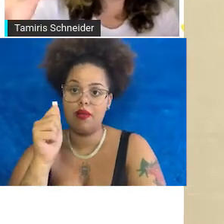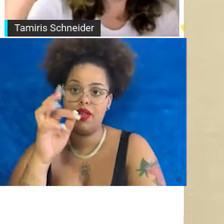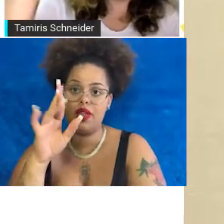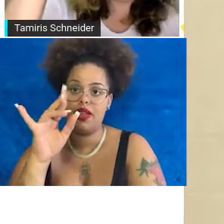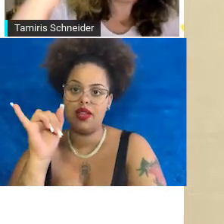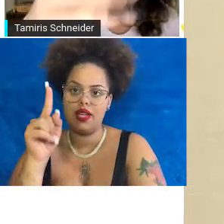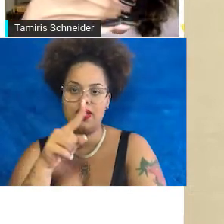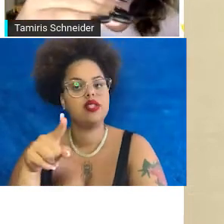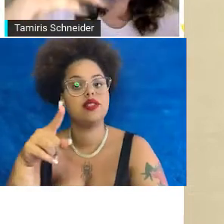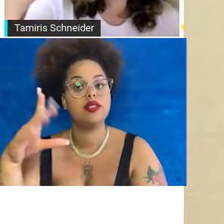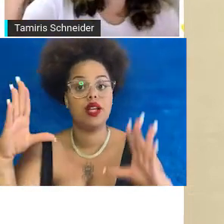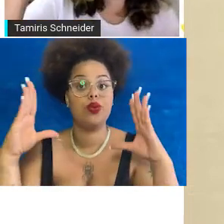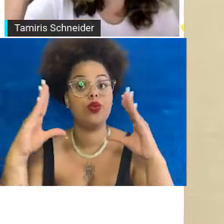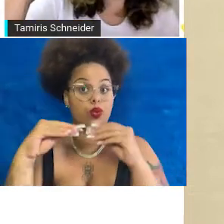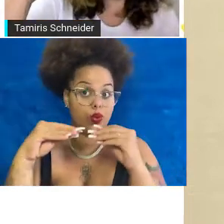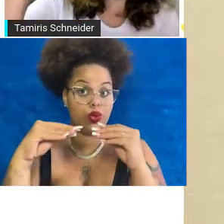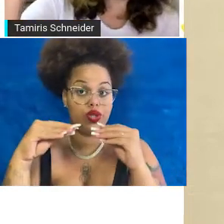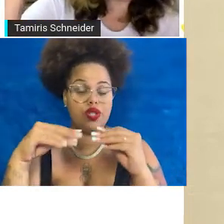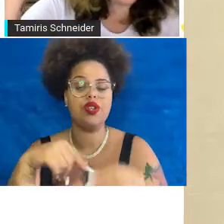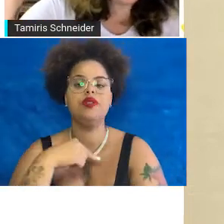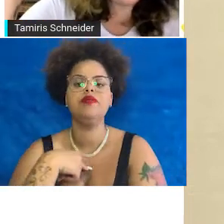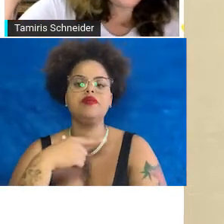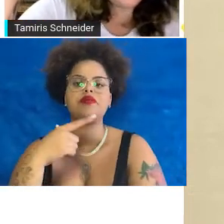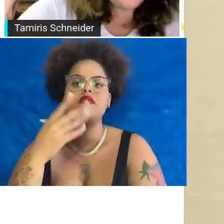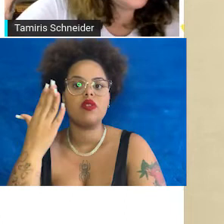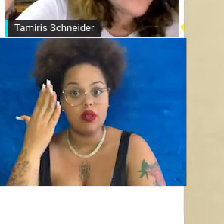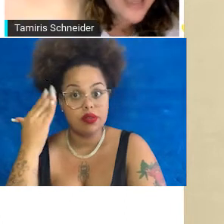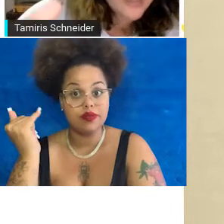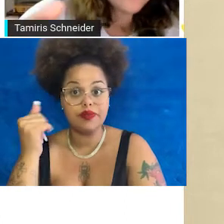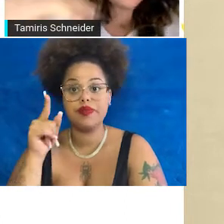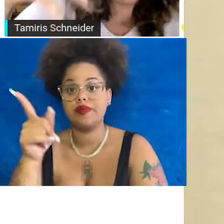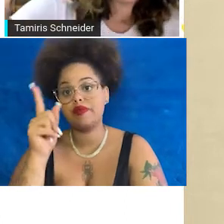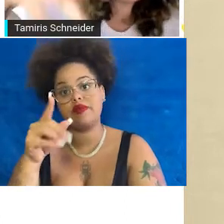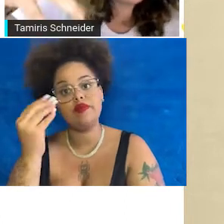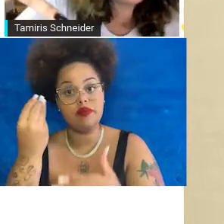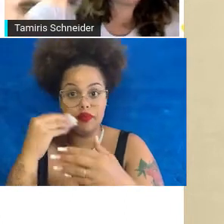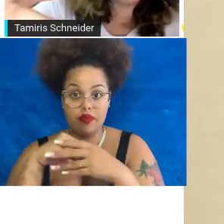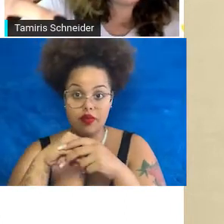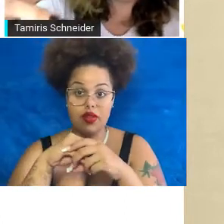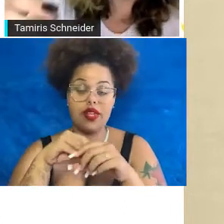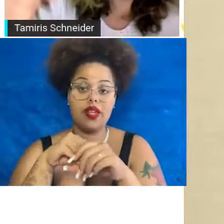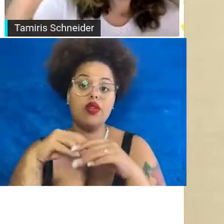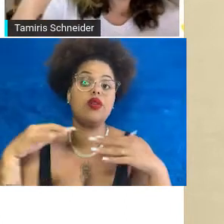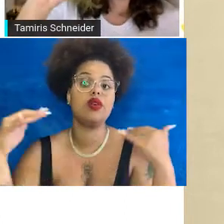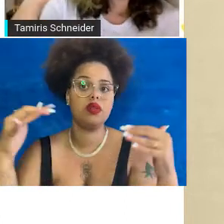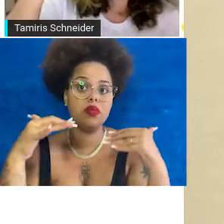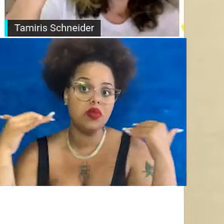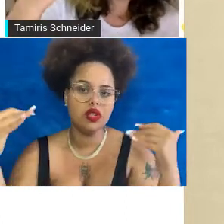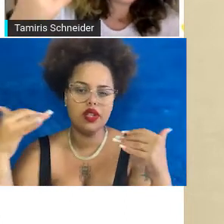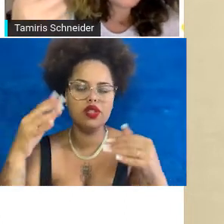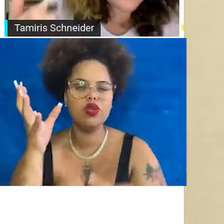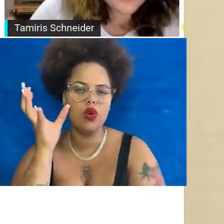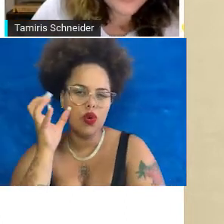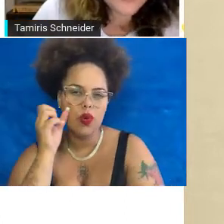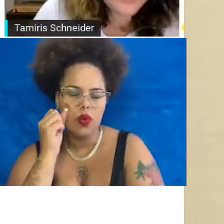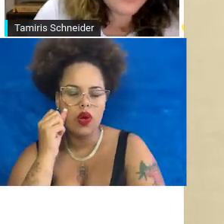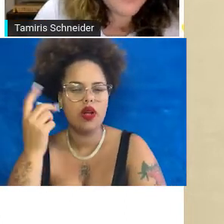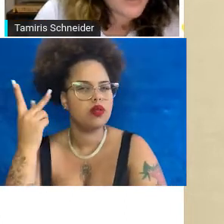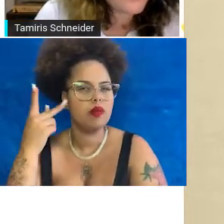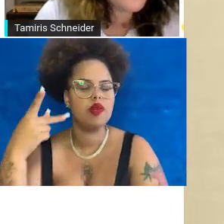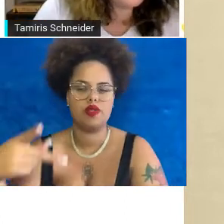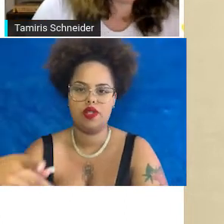noite. Então, eu tenho a cena, eu sei que ela é interna, ela é dentro de um ambiente, ela é no quarto da